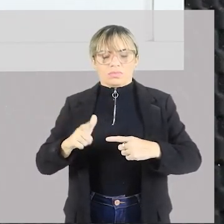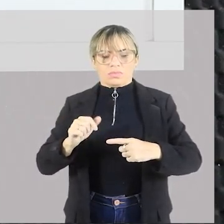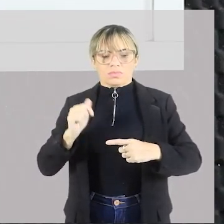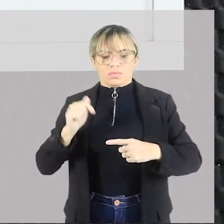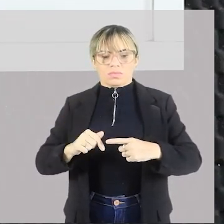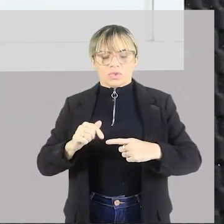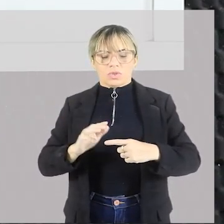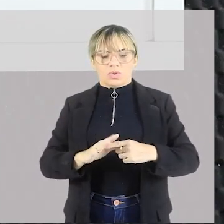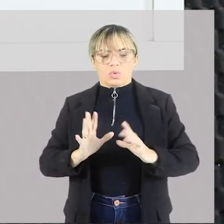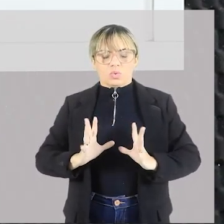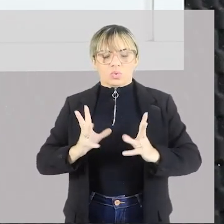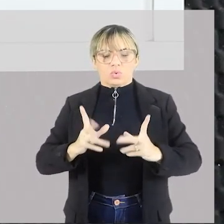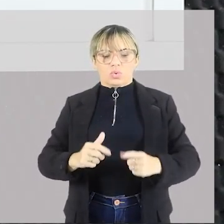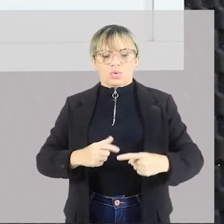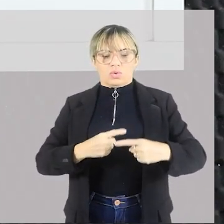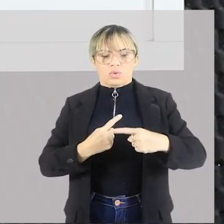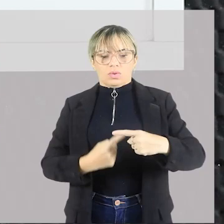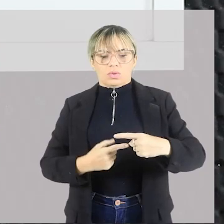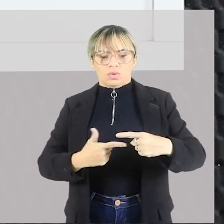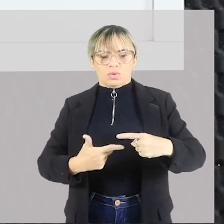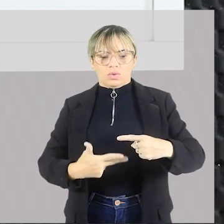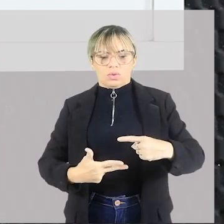de carros que eu tenho é